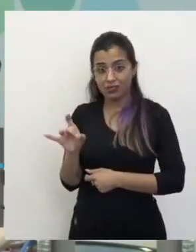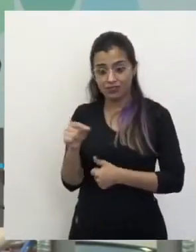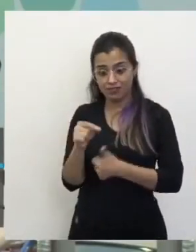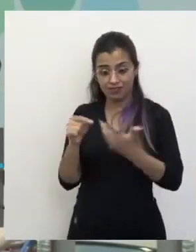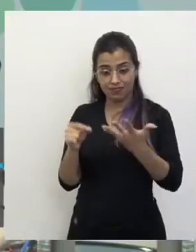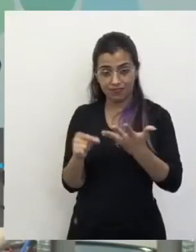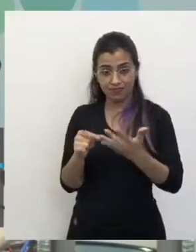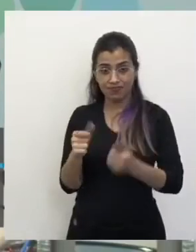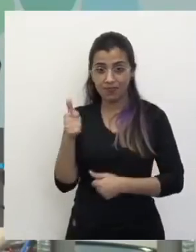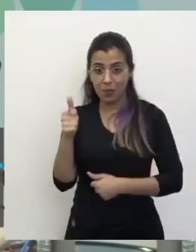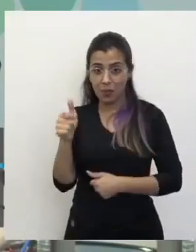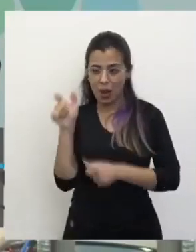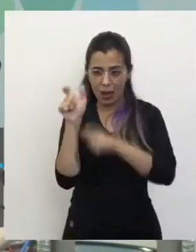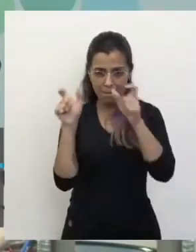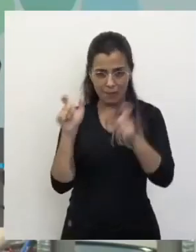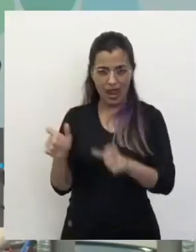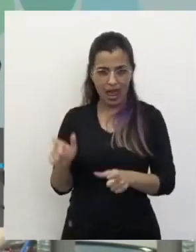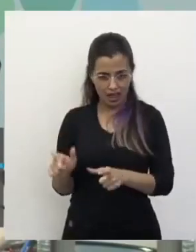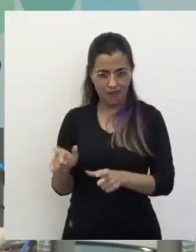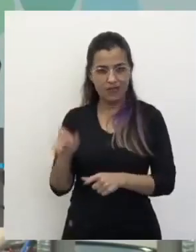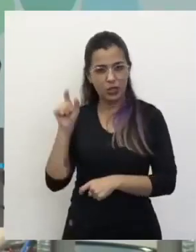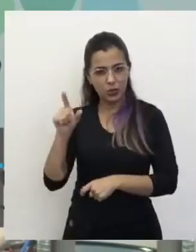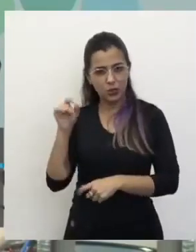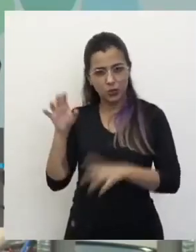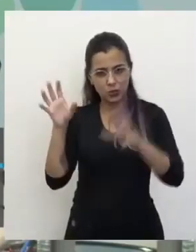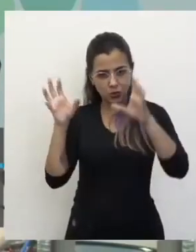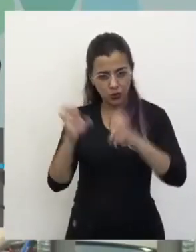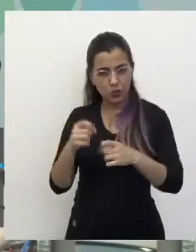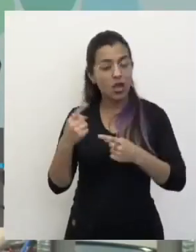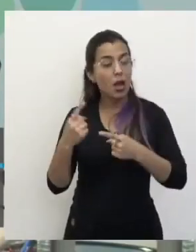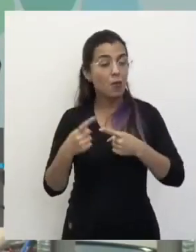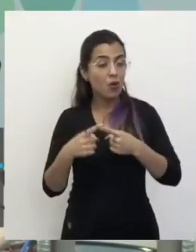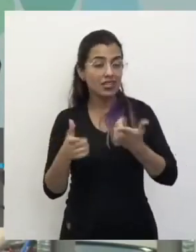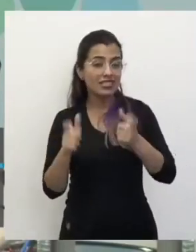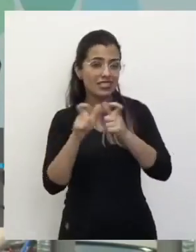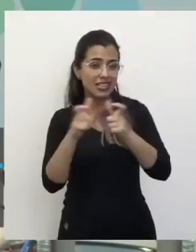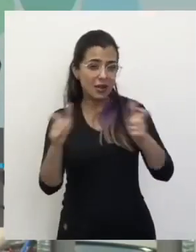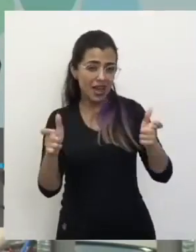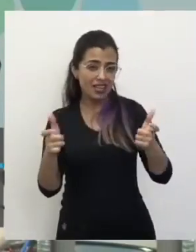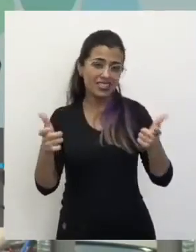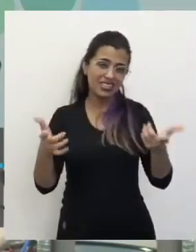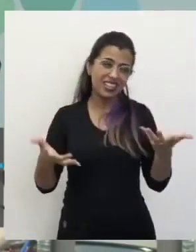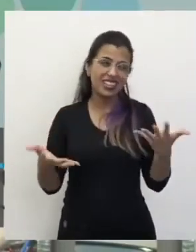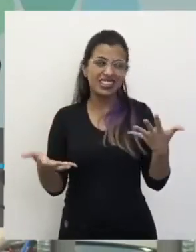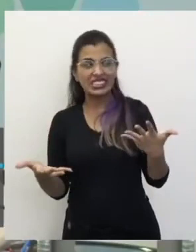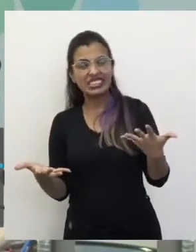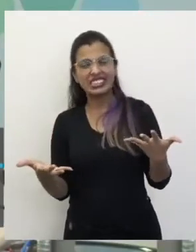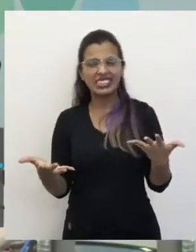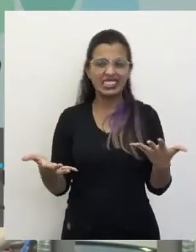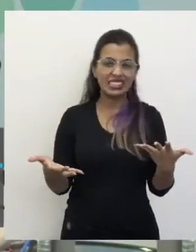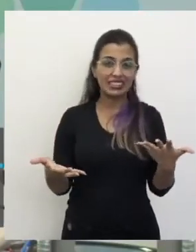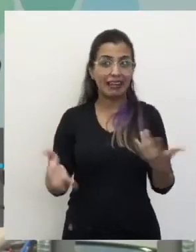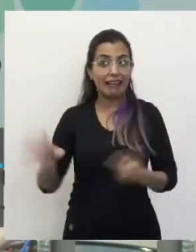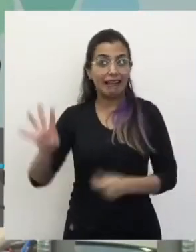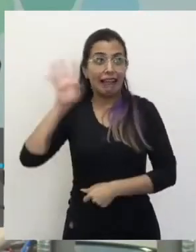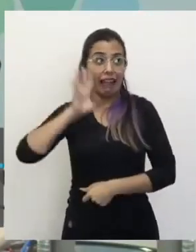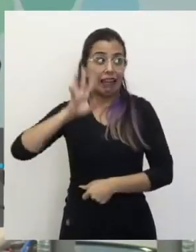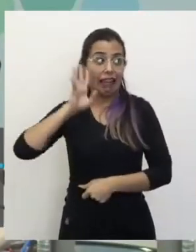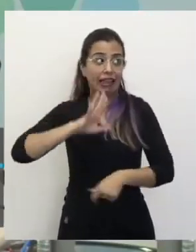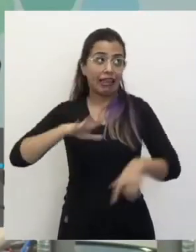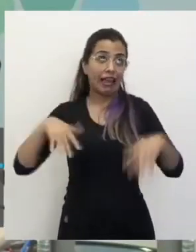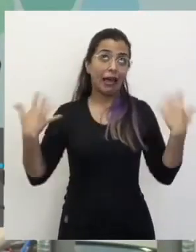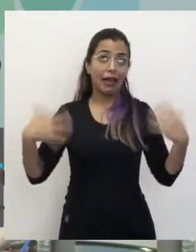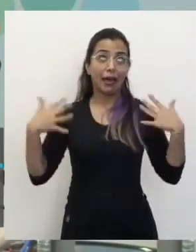tá bom? E aí vai ficando de uma forma clara. Porque gramática, né? Venhamos e convenhamos, não é uma coisa assim que é